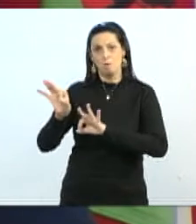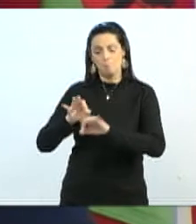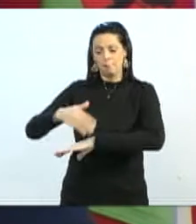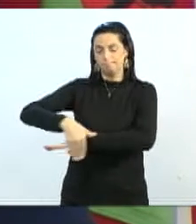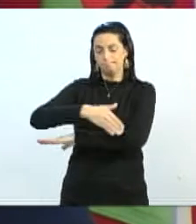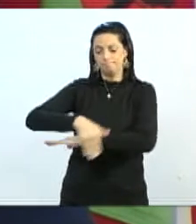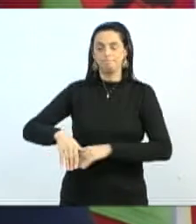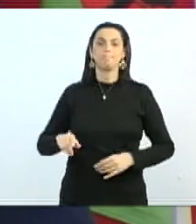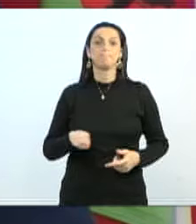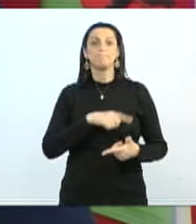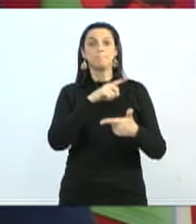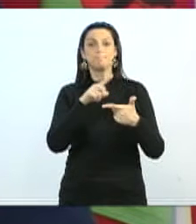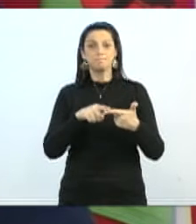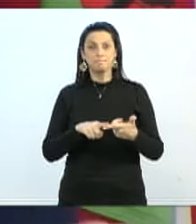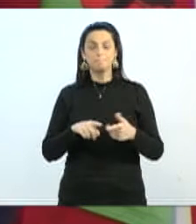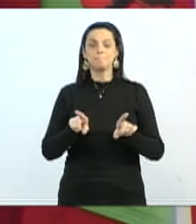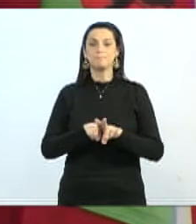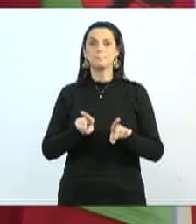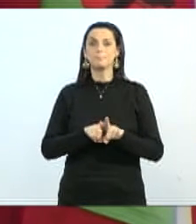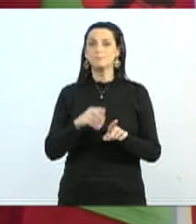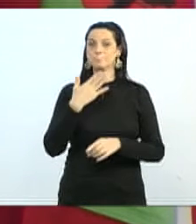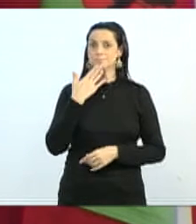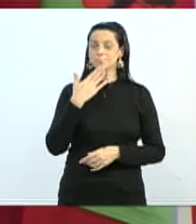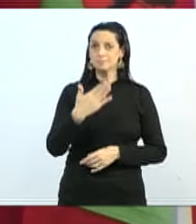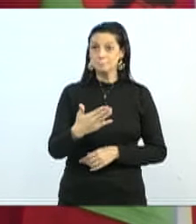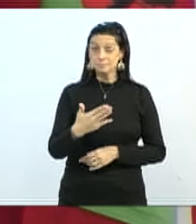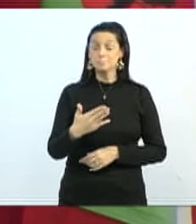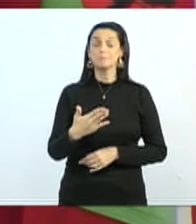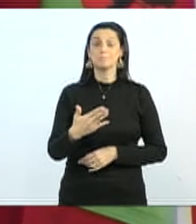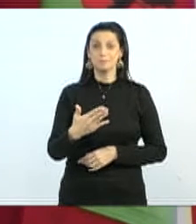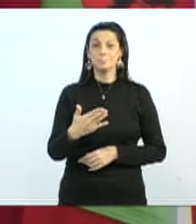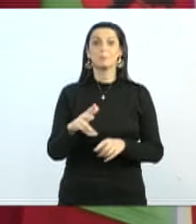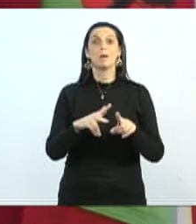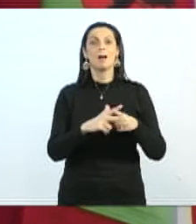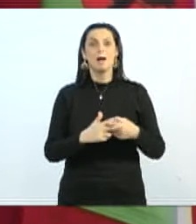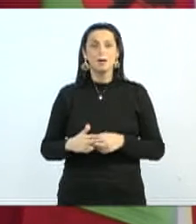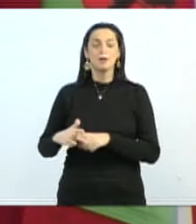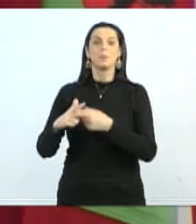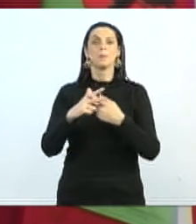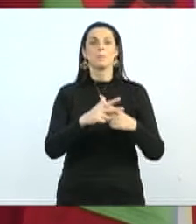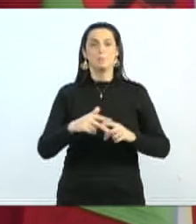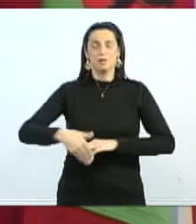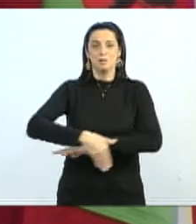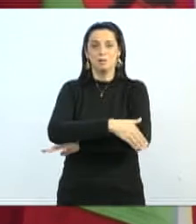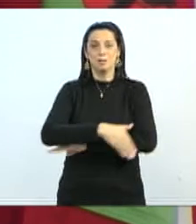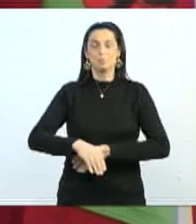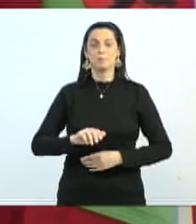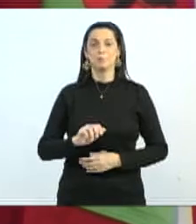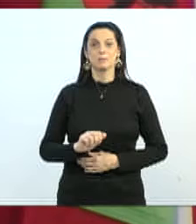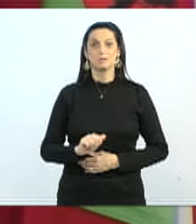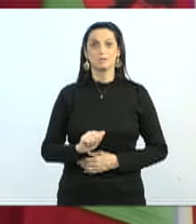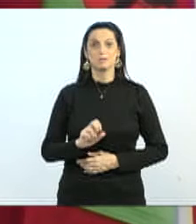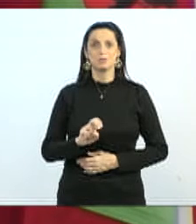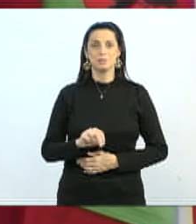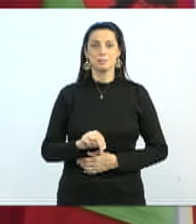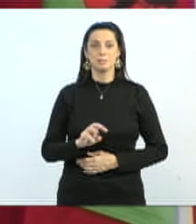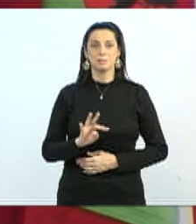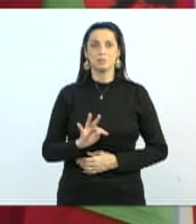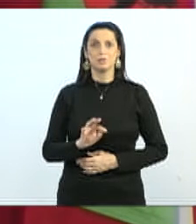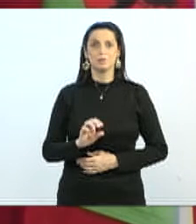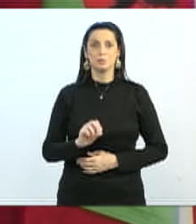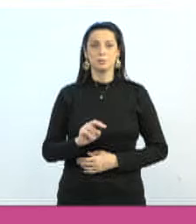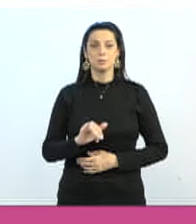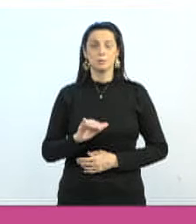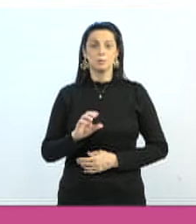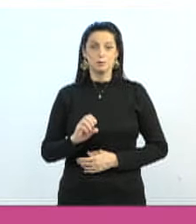foi solicitado, pelos estragos da chuva, manutenção na rua Antônio Protaso de Oliveira, ali